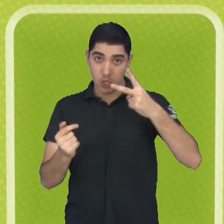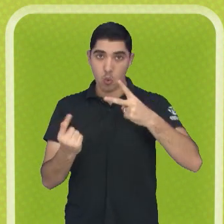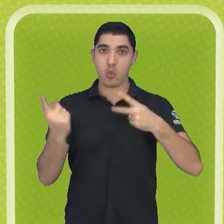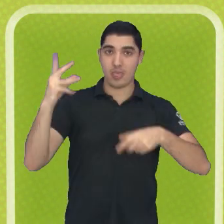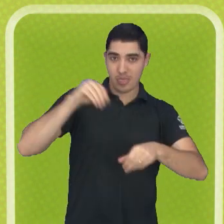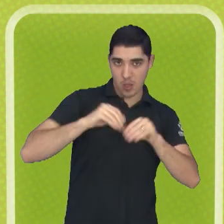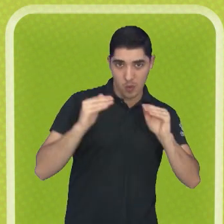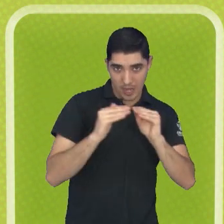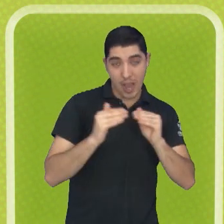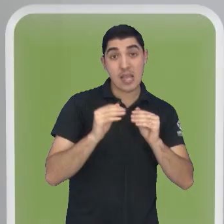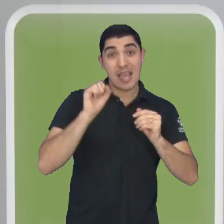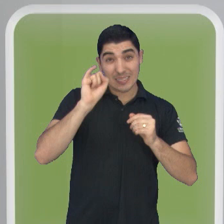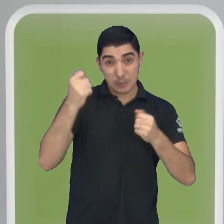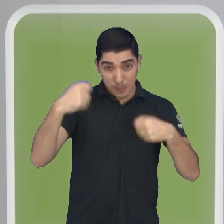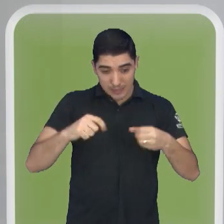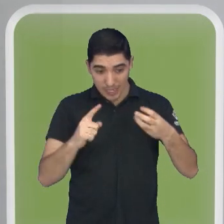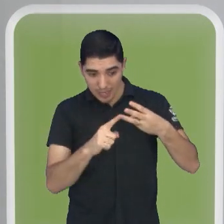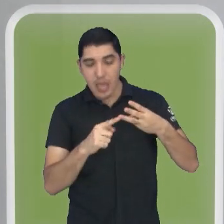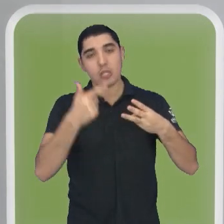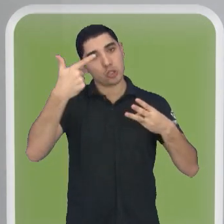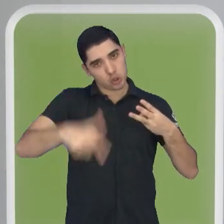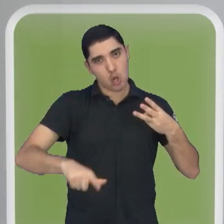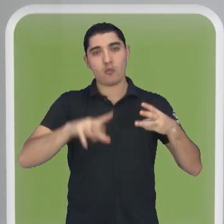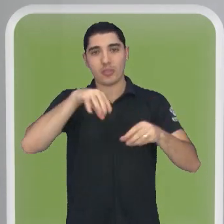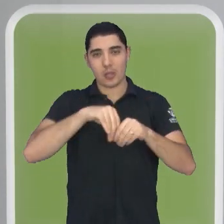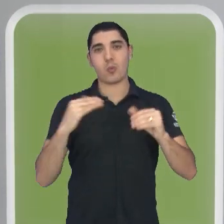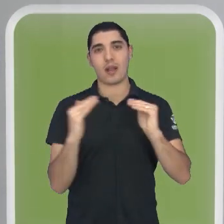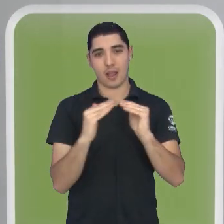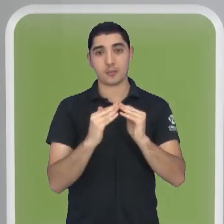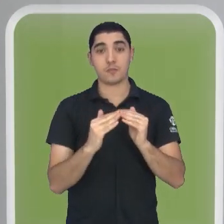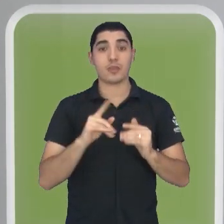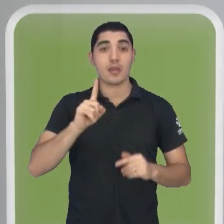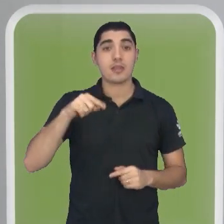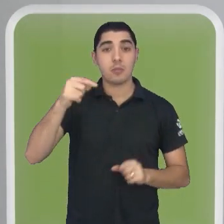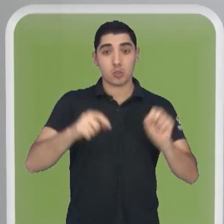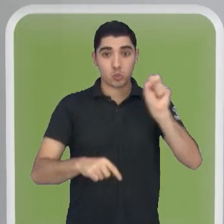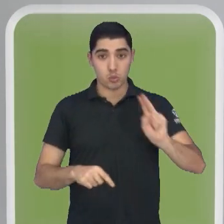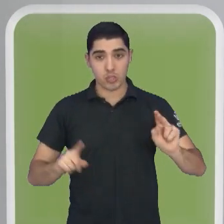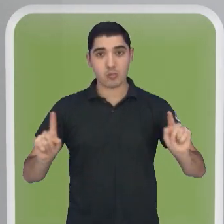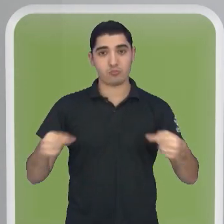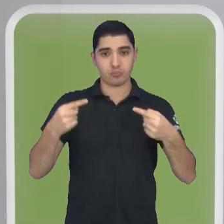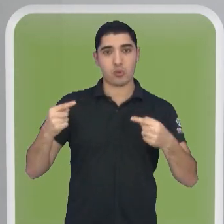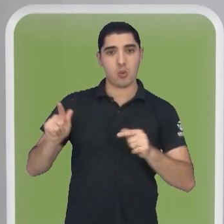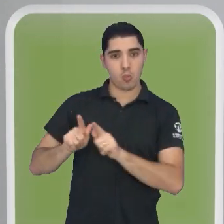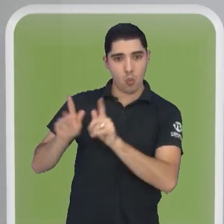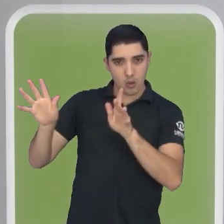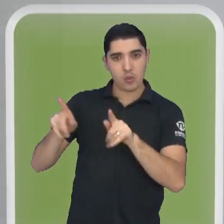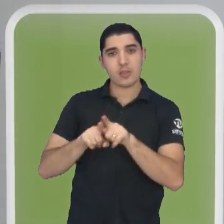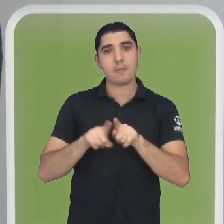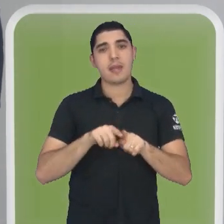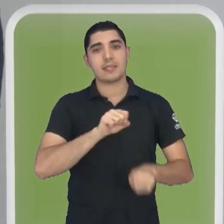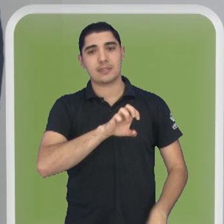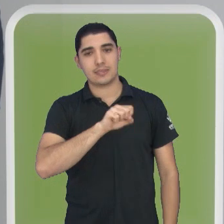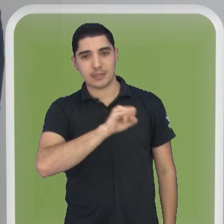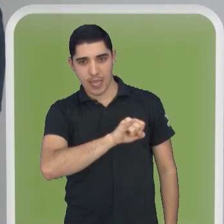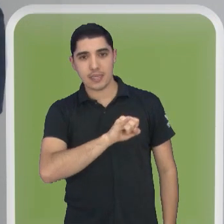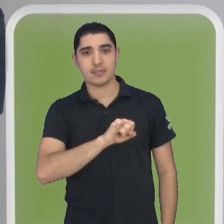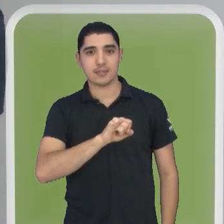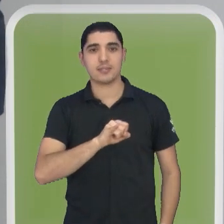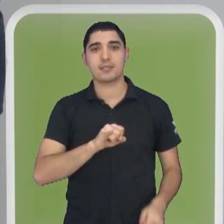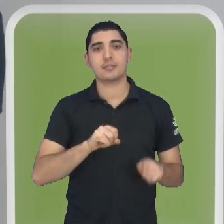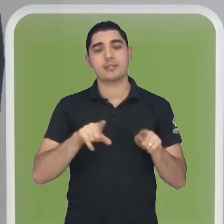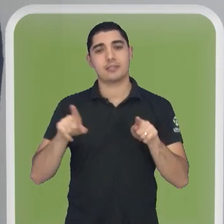o terceiro decisivo jogo na sua casa. Blumenau e Cruzeiro hoje 21 horas, no sábado duas partidas, 18h30 Suzano e Guarulhos, 21